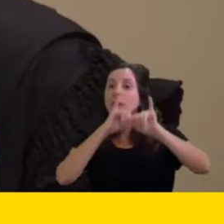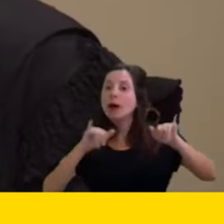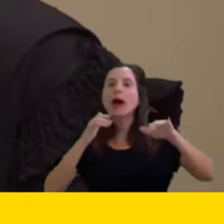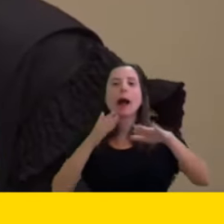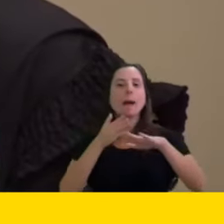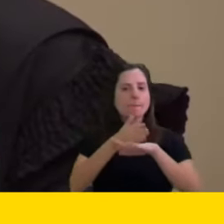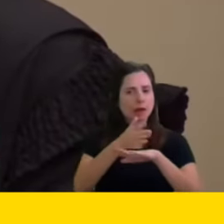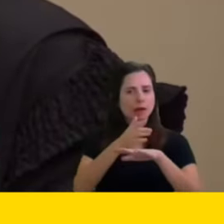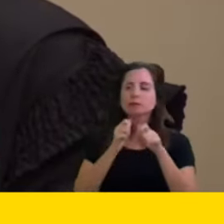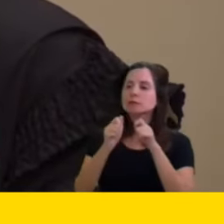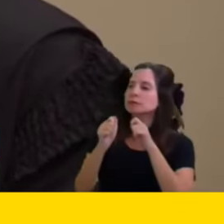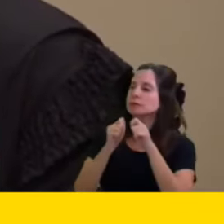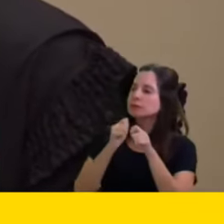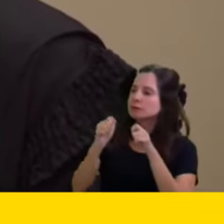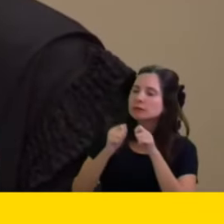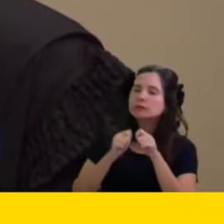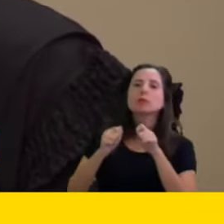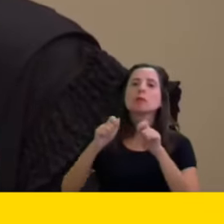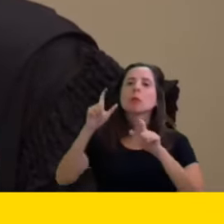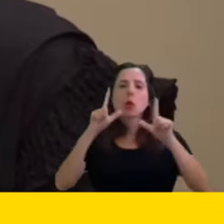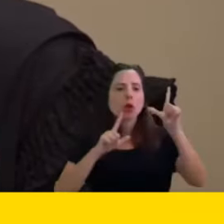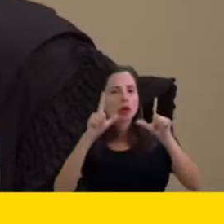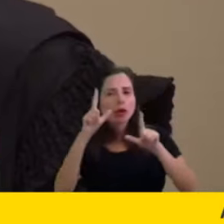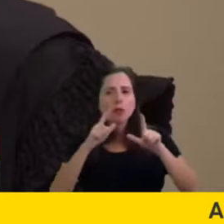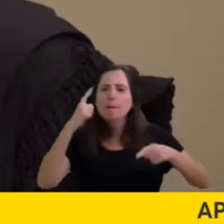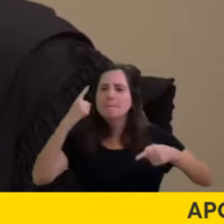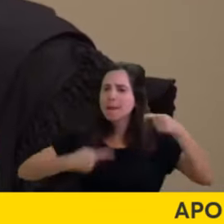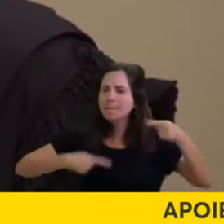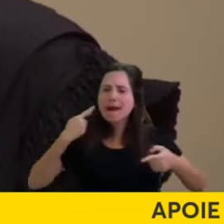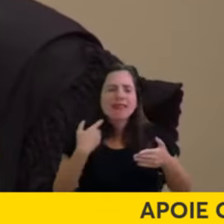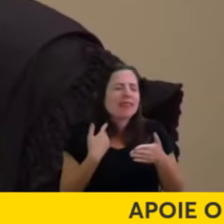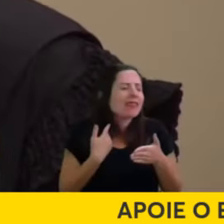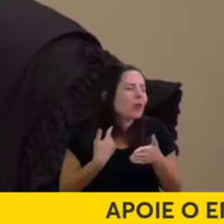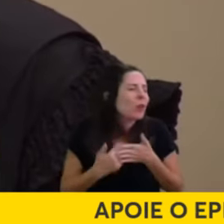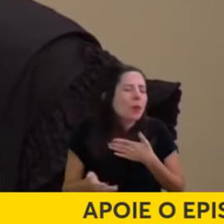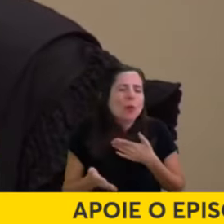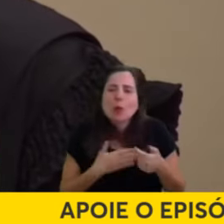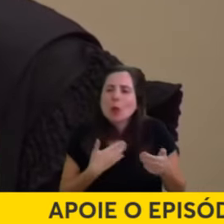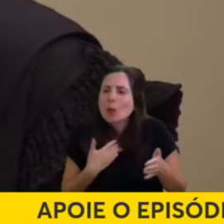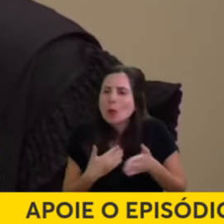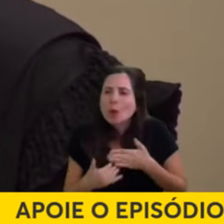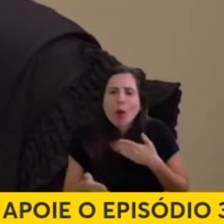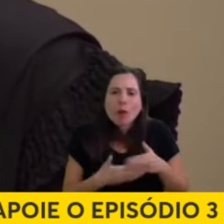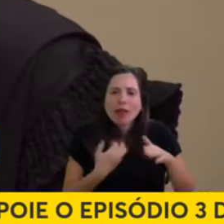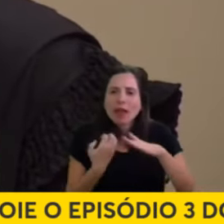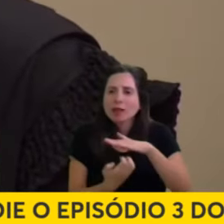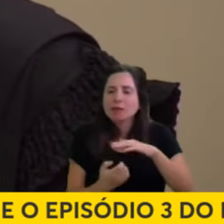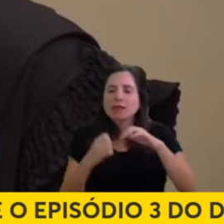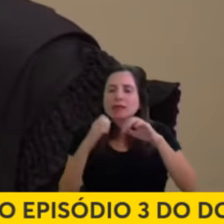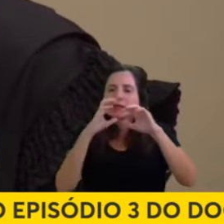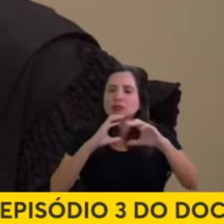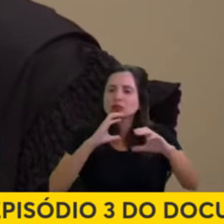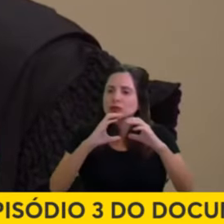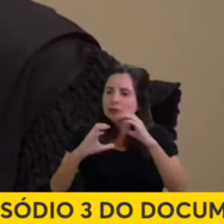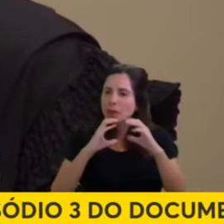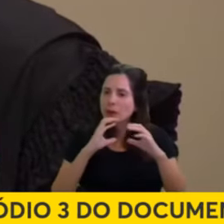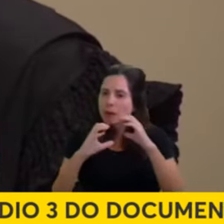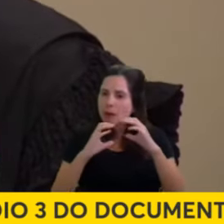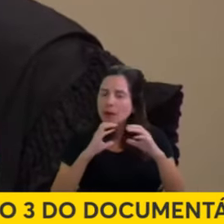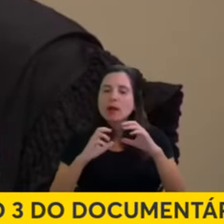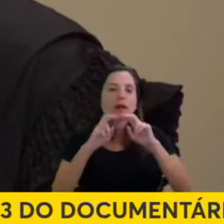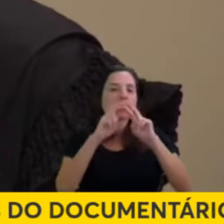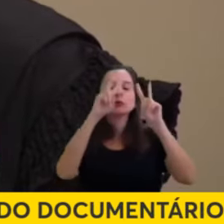entrevistas programas encontros debates em qualquer veículo de informação bem como a divulgação de posicionamento pessoal sobre os temas